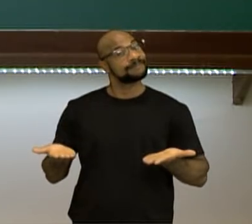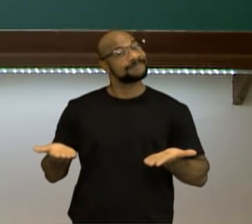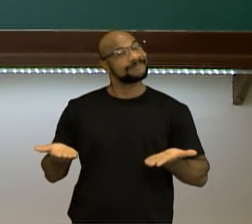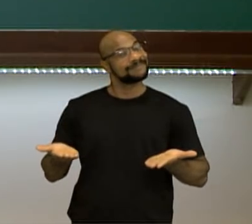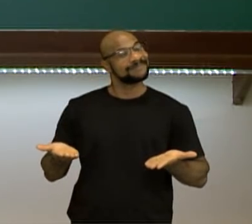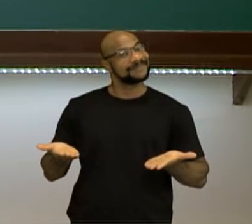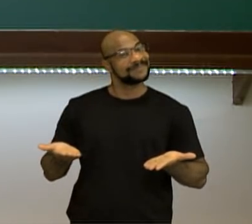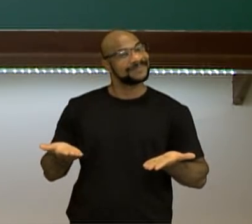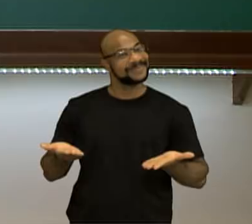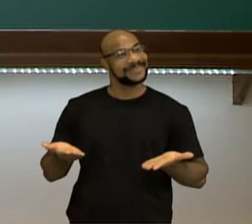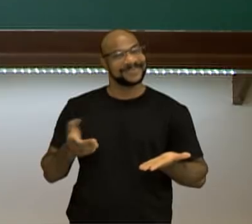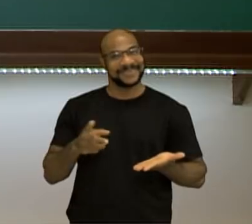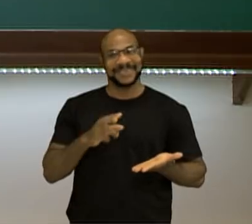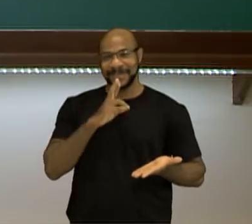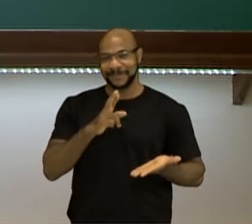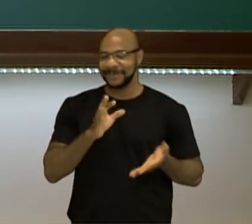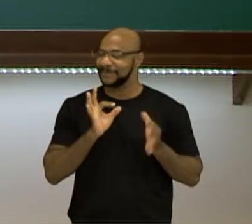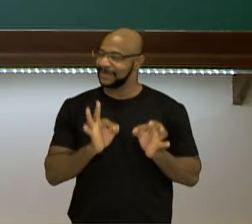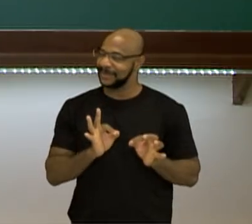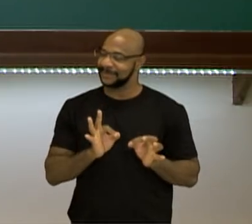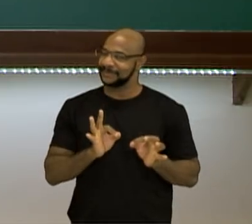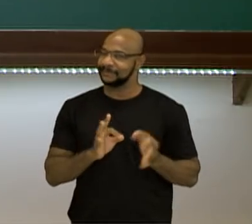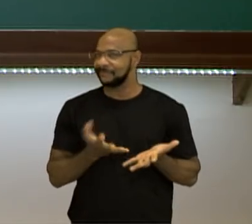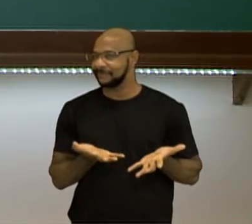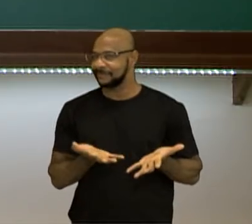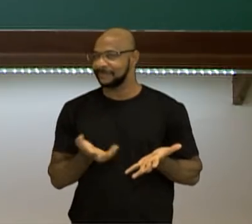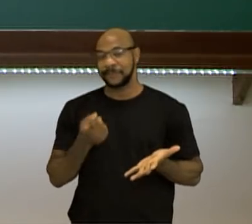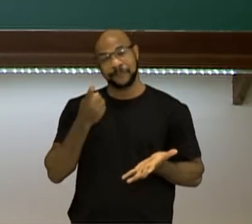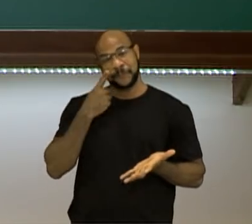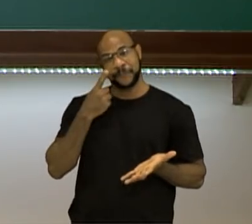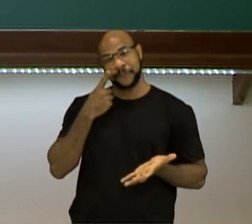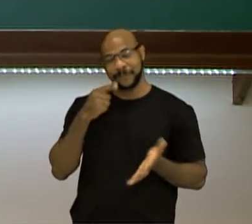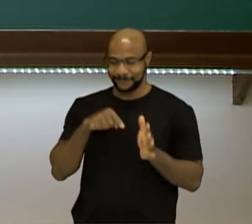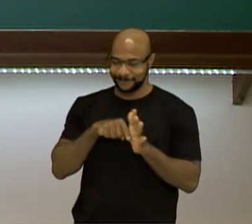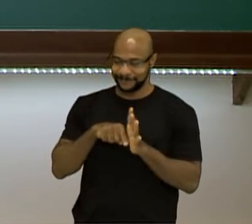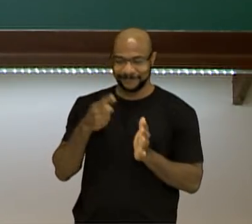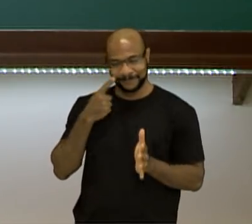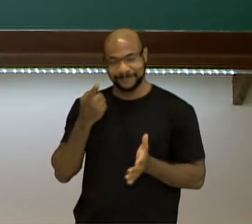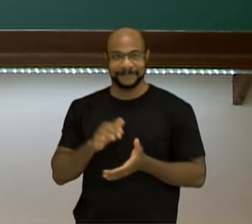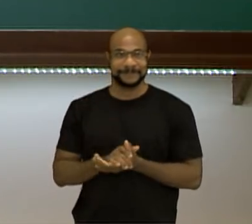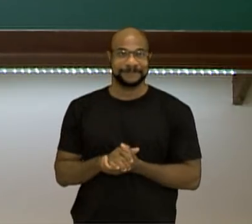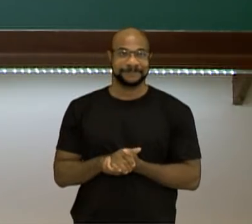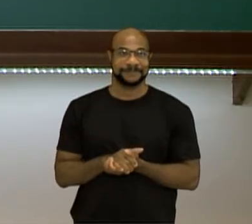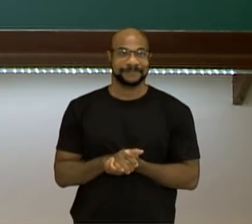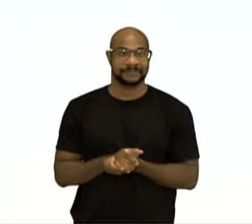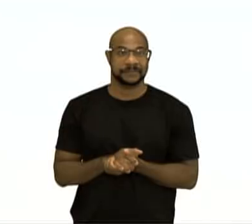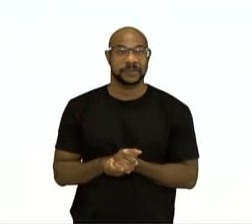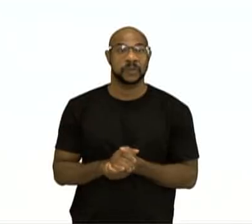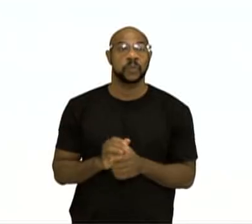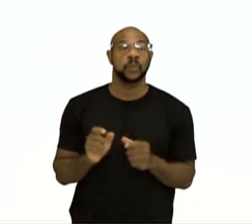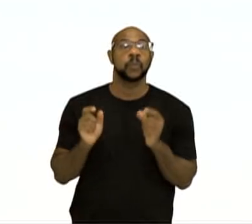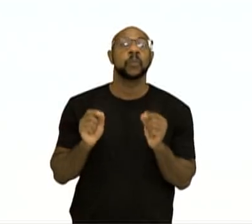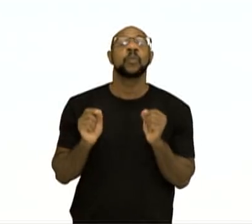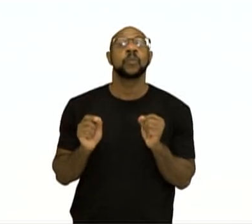Será que você respondeu corretamente? Vamos investigar? O que